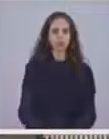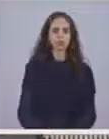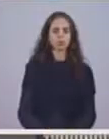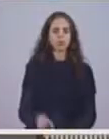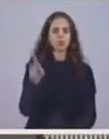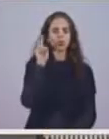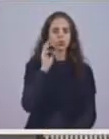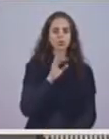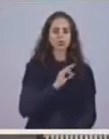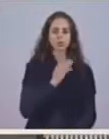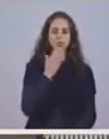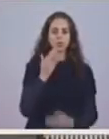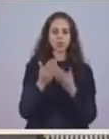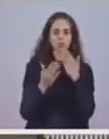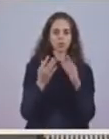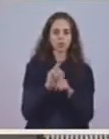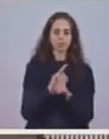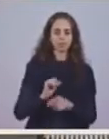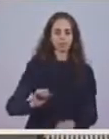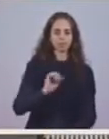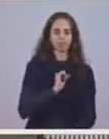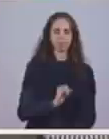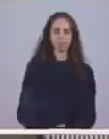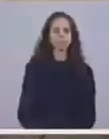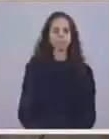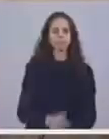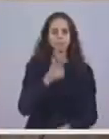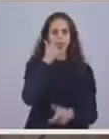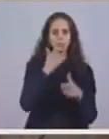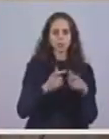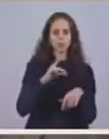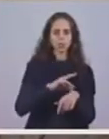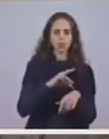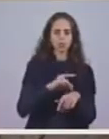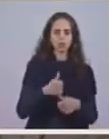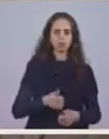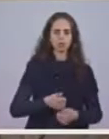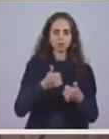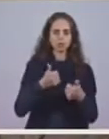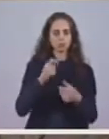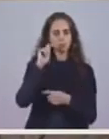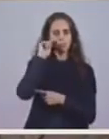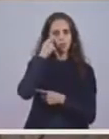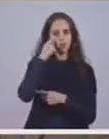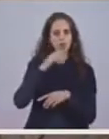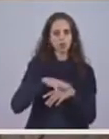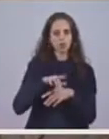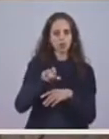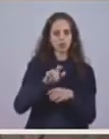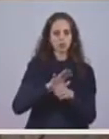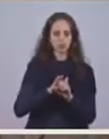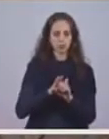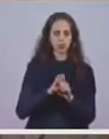Ouvi, Senhor, as nossas súplicas. Pelos doentes, sobretudo pelos afetados pelo